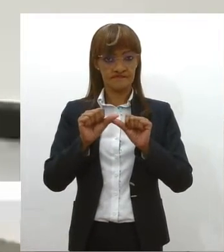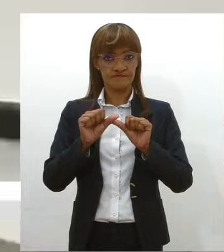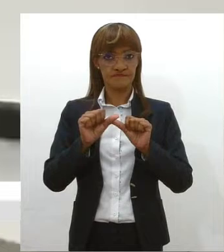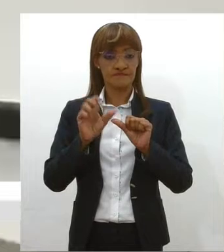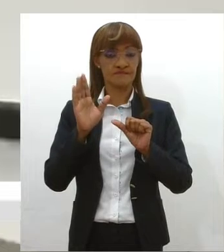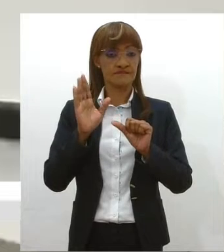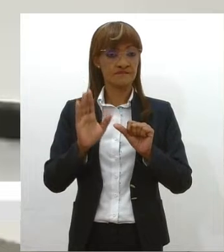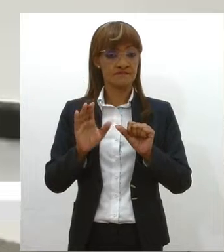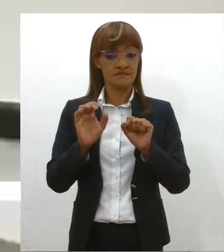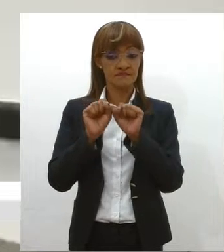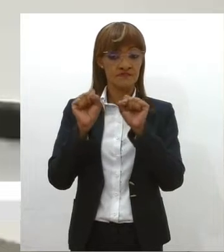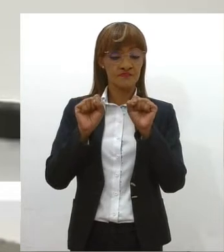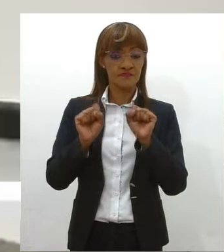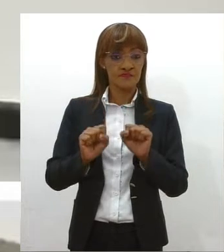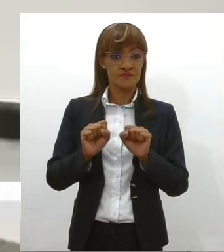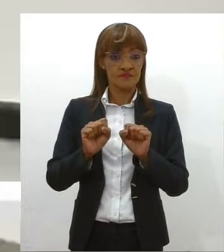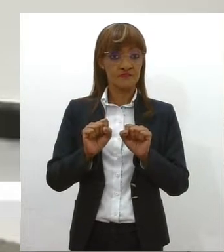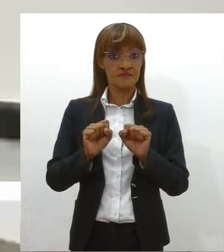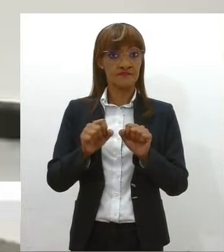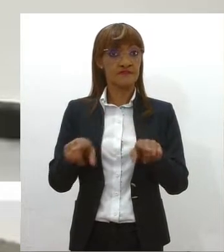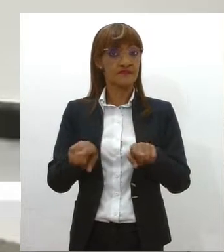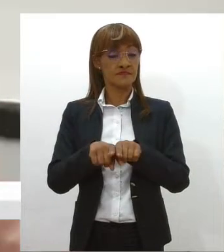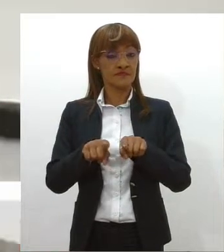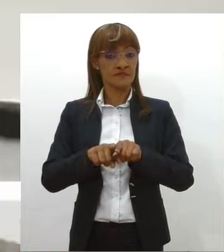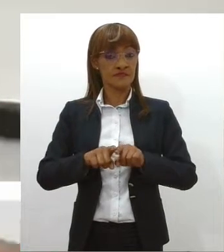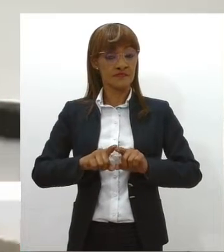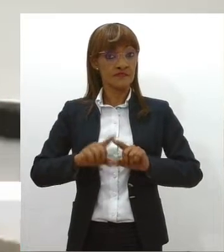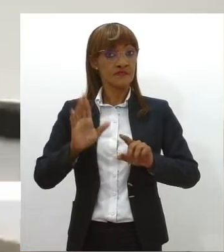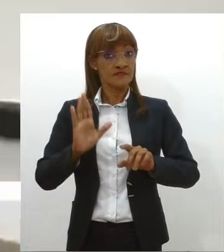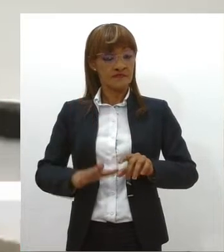no útero, nós temos receptores